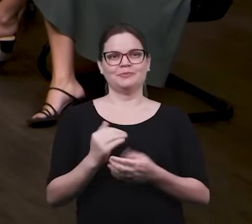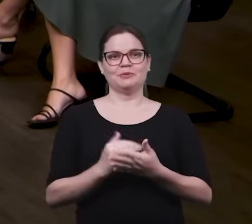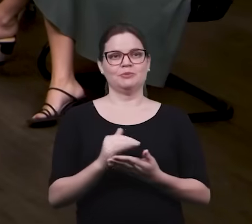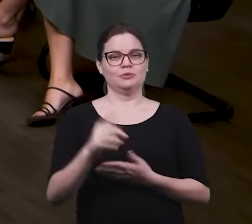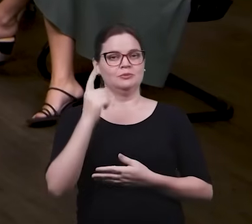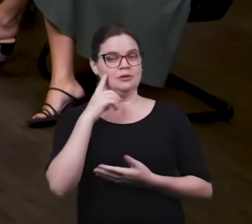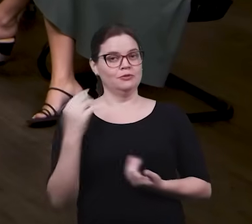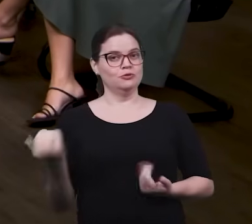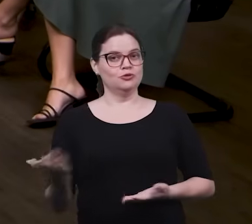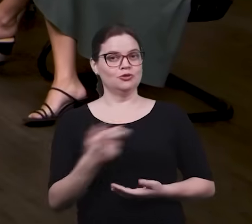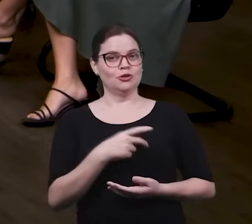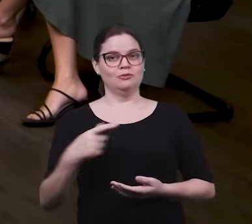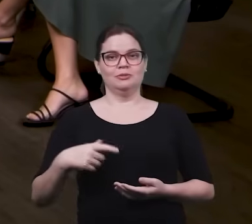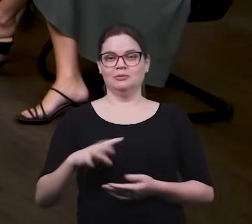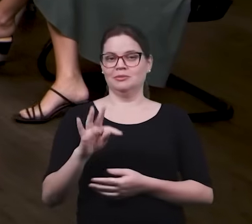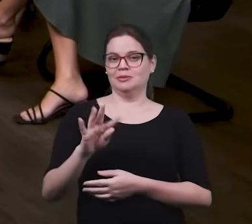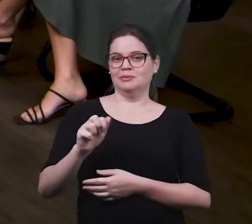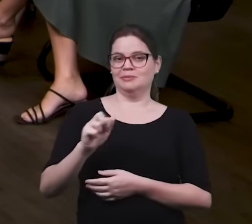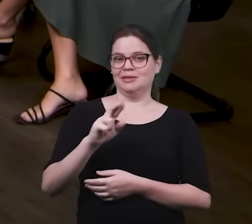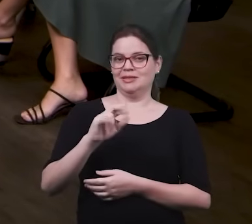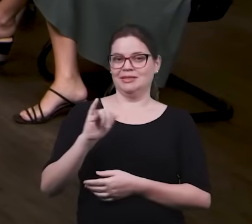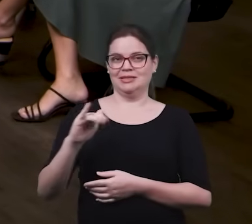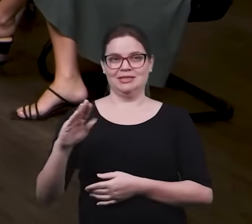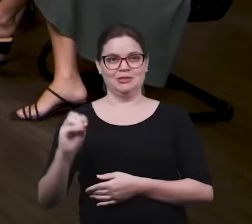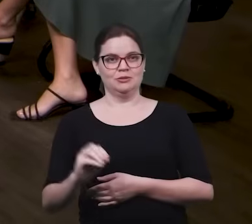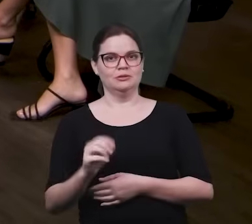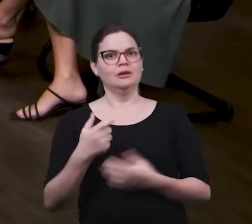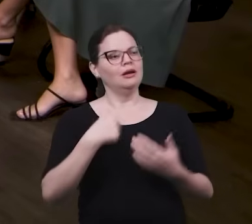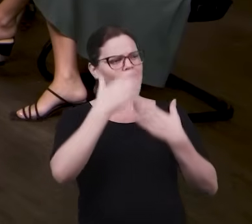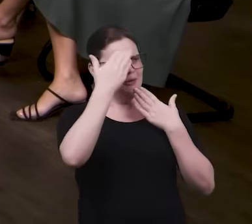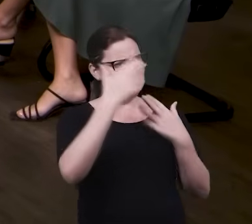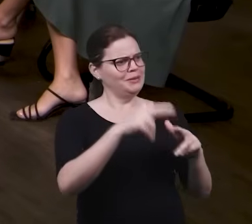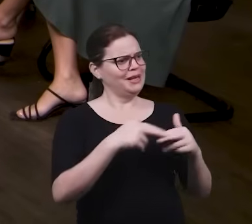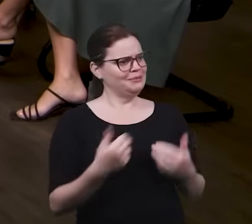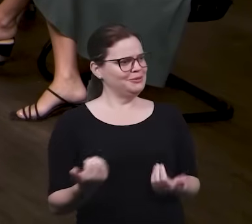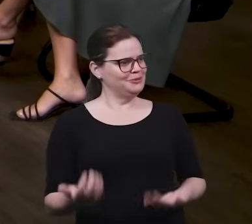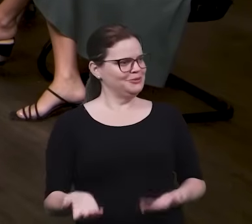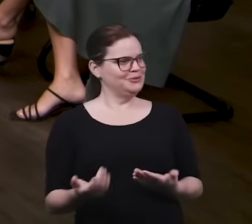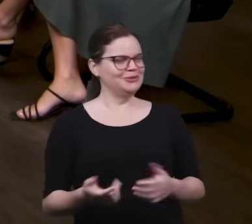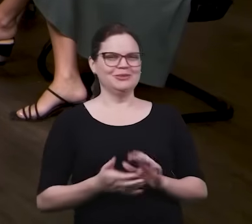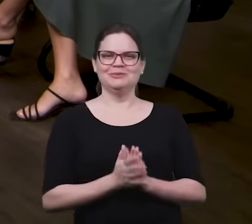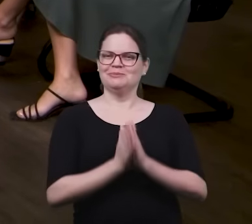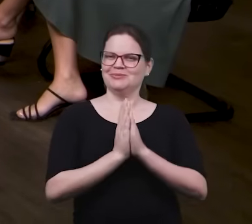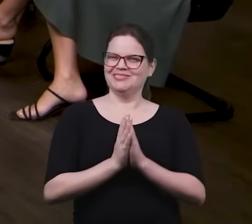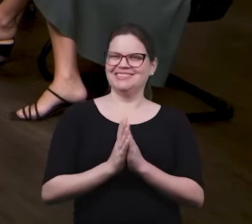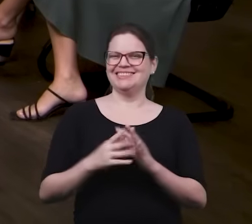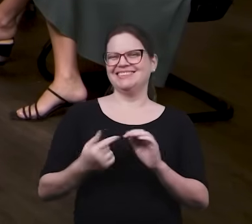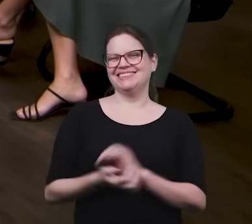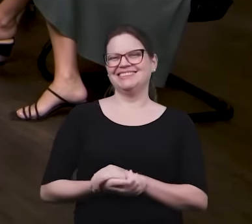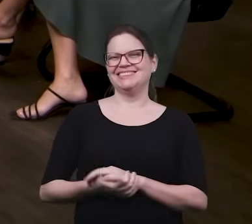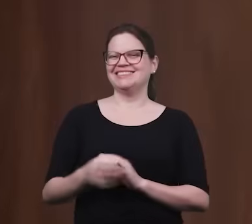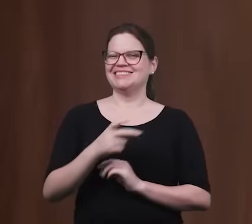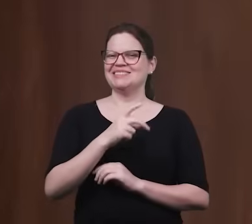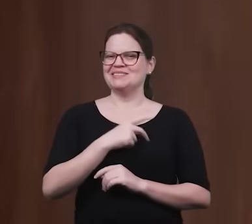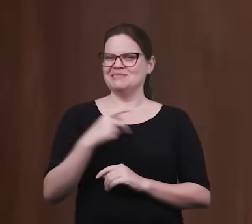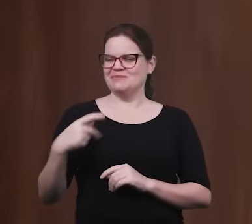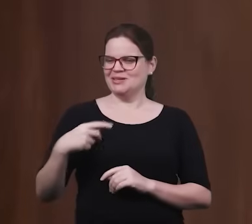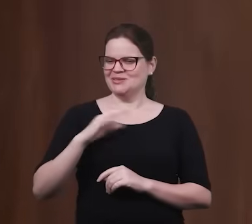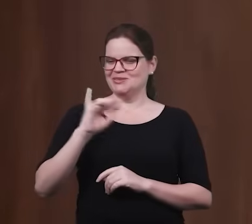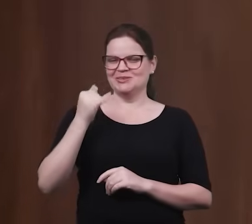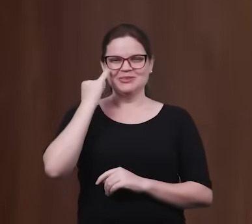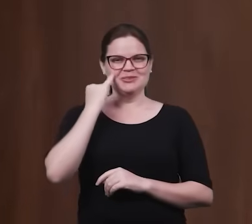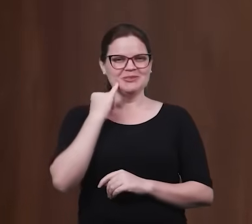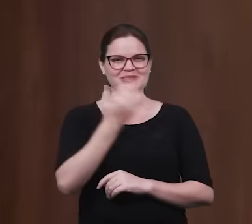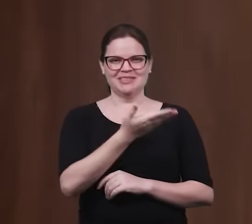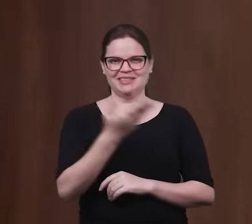a começar pelo jovem pastor Tarcísio Melo, que está aqui do lado. Obrigado, pastor Josias. Tarcísio, coisa boa. Paz do Senhor, pastor Josias, paz do Senhor, irmãos,